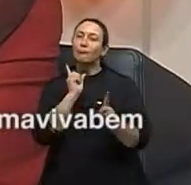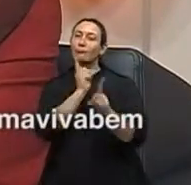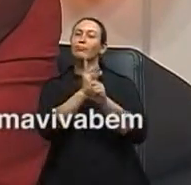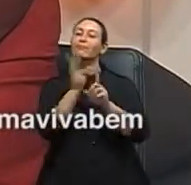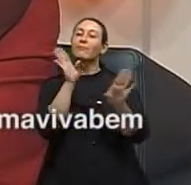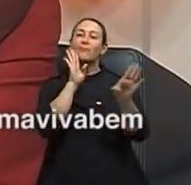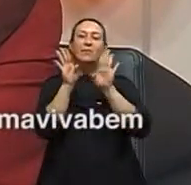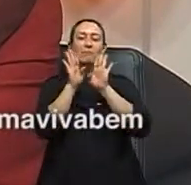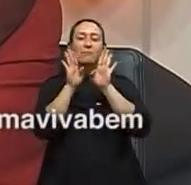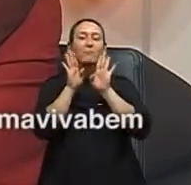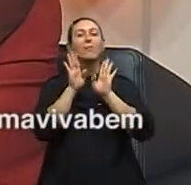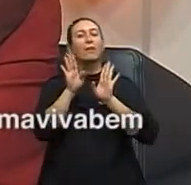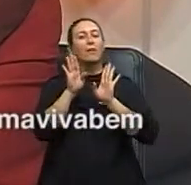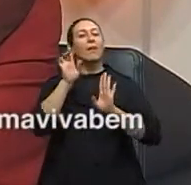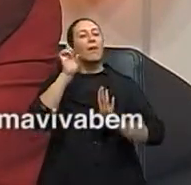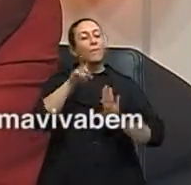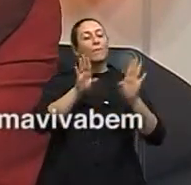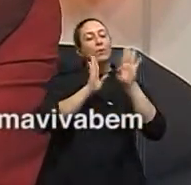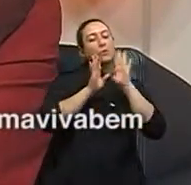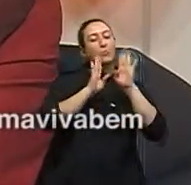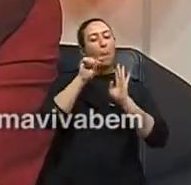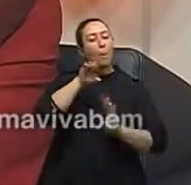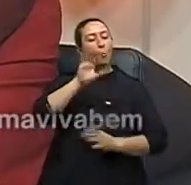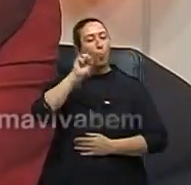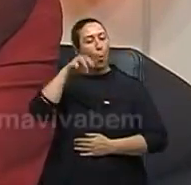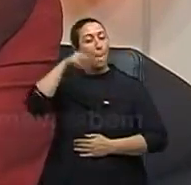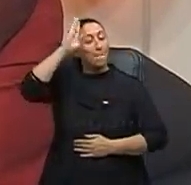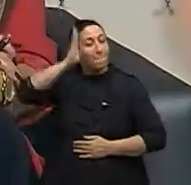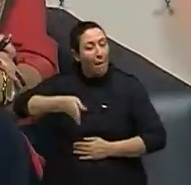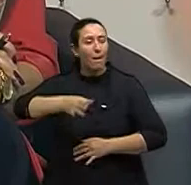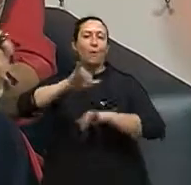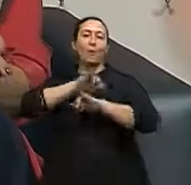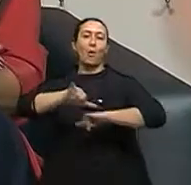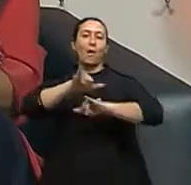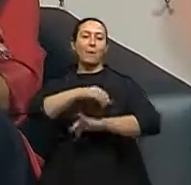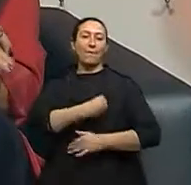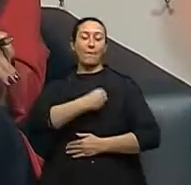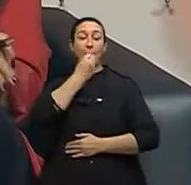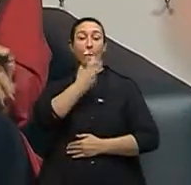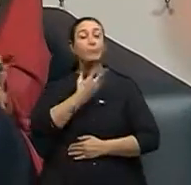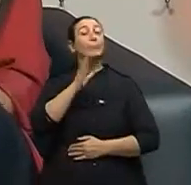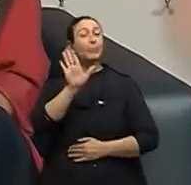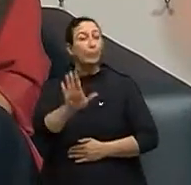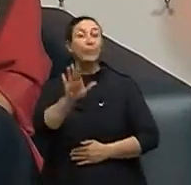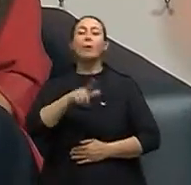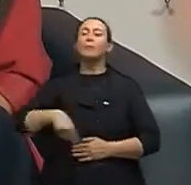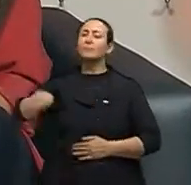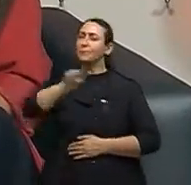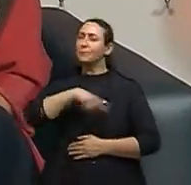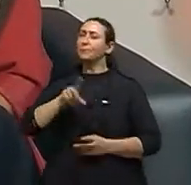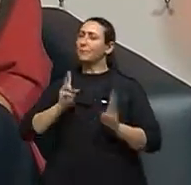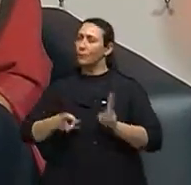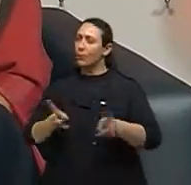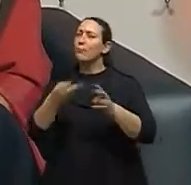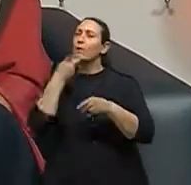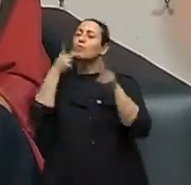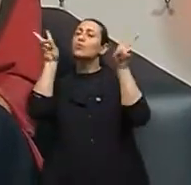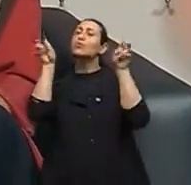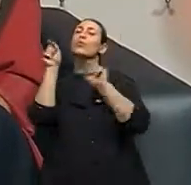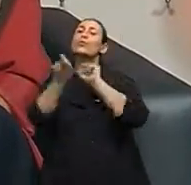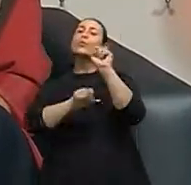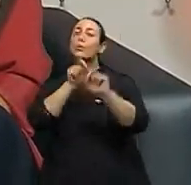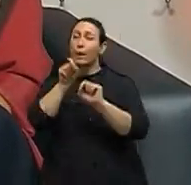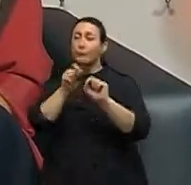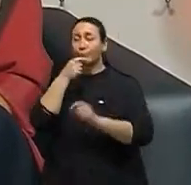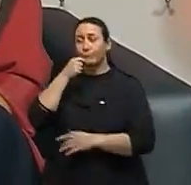facebook.com bar program vivabem e nós continuamos a nossa conversa sobre câncer de próstata com o médico